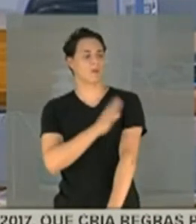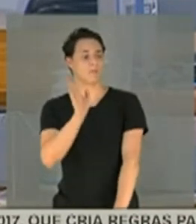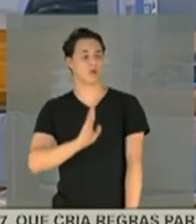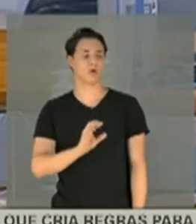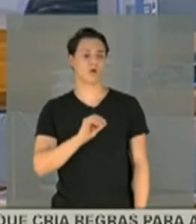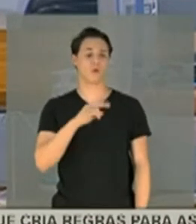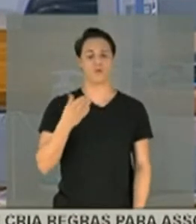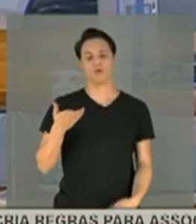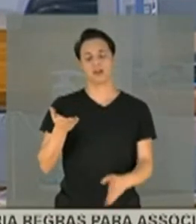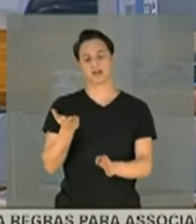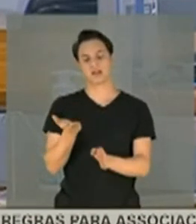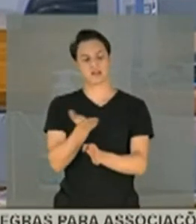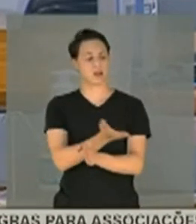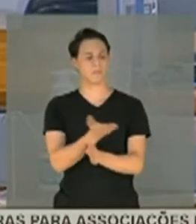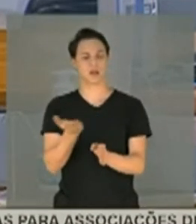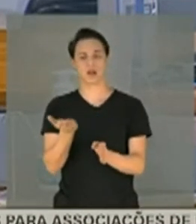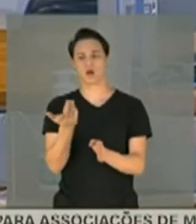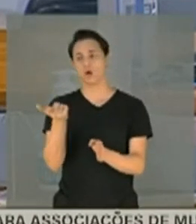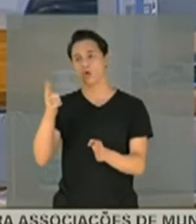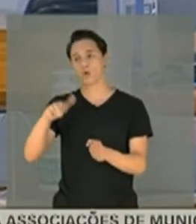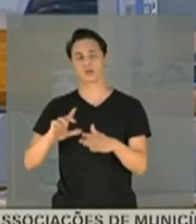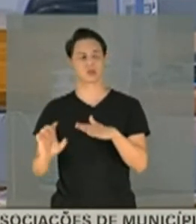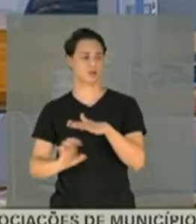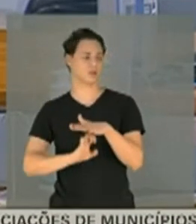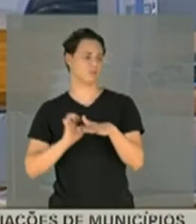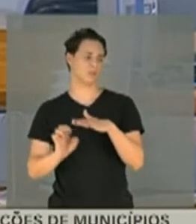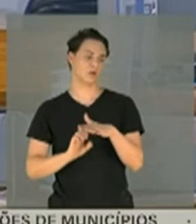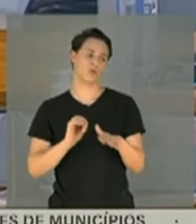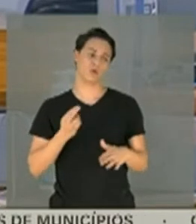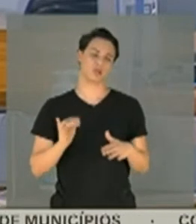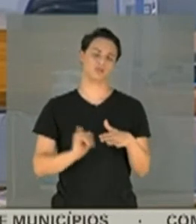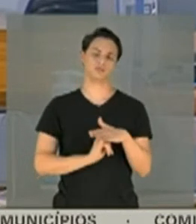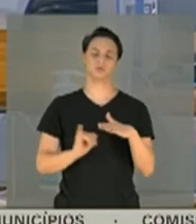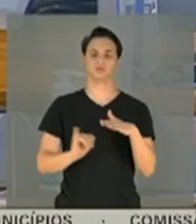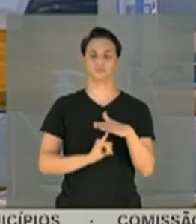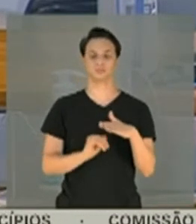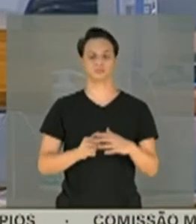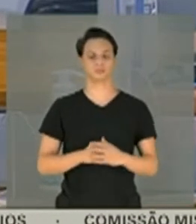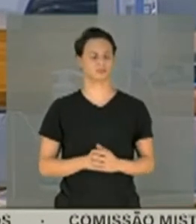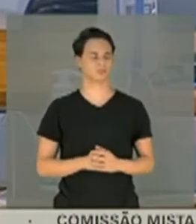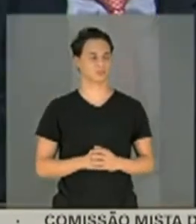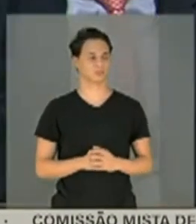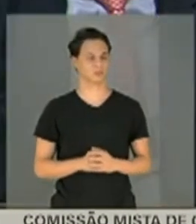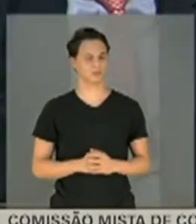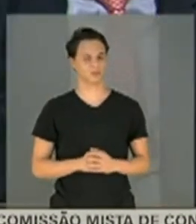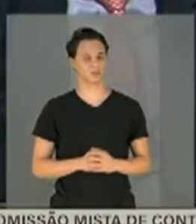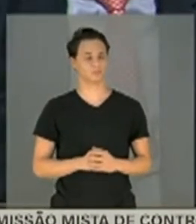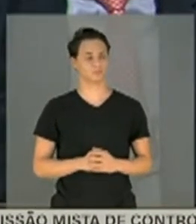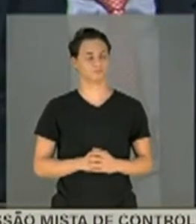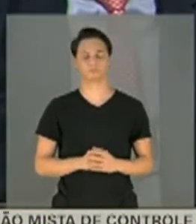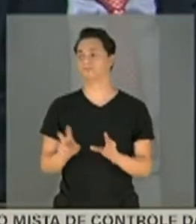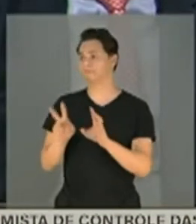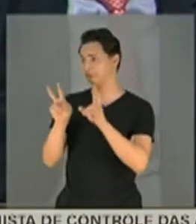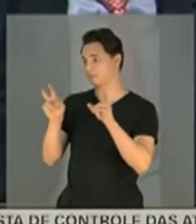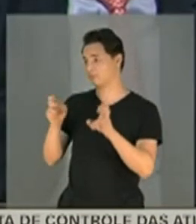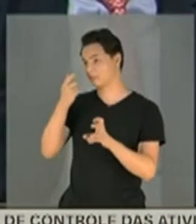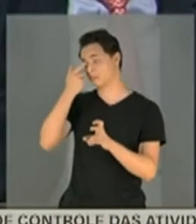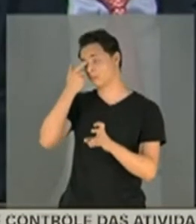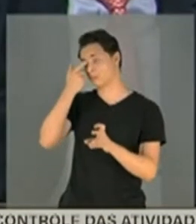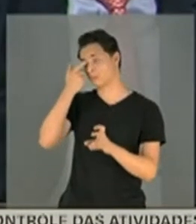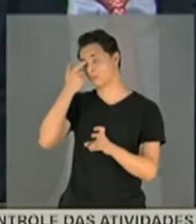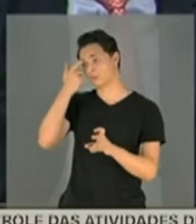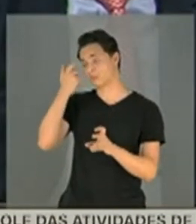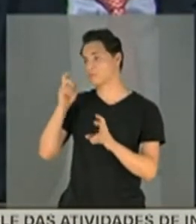intermediário a outra empresa ou instituição? Sobre esse ponto,